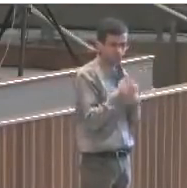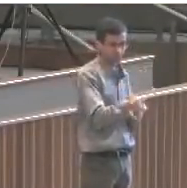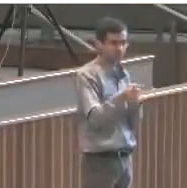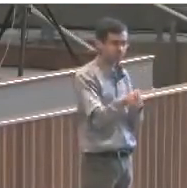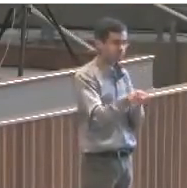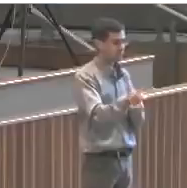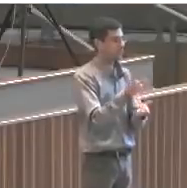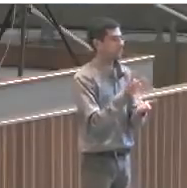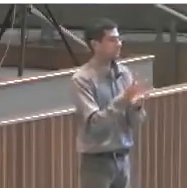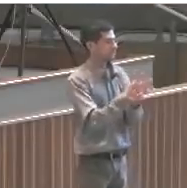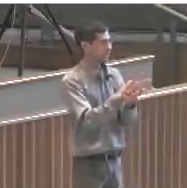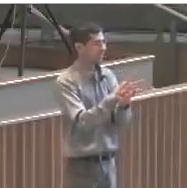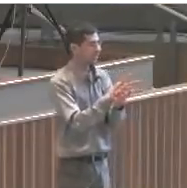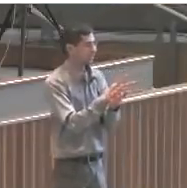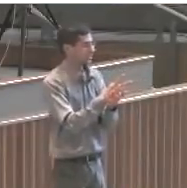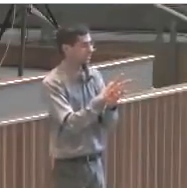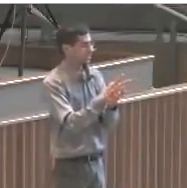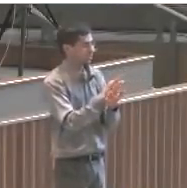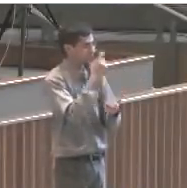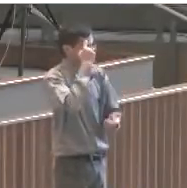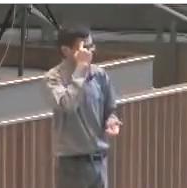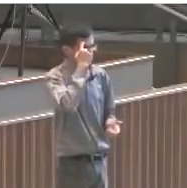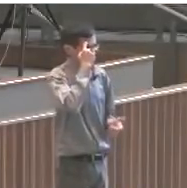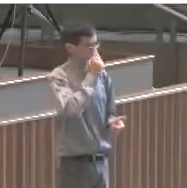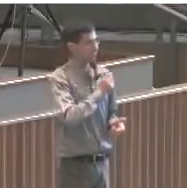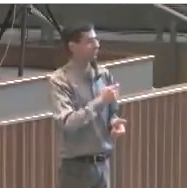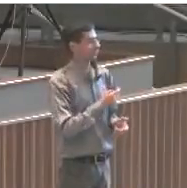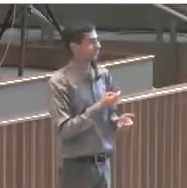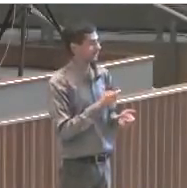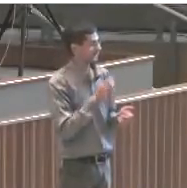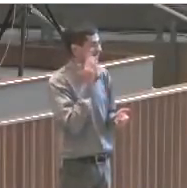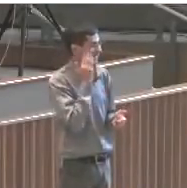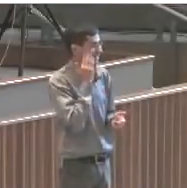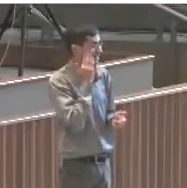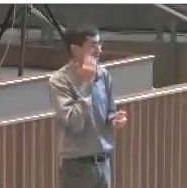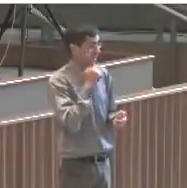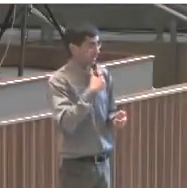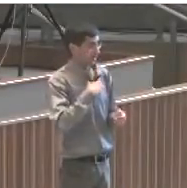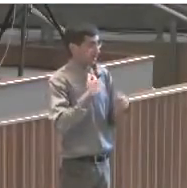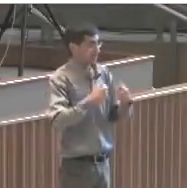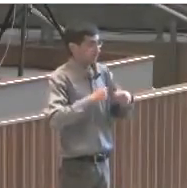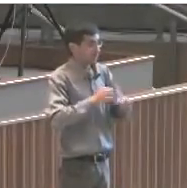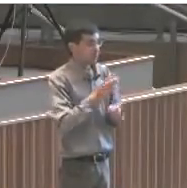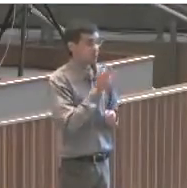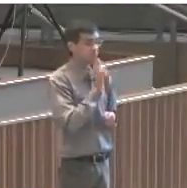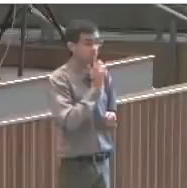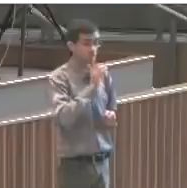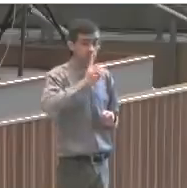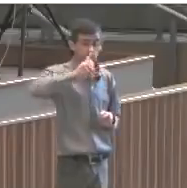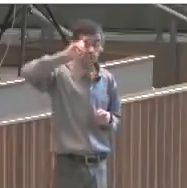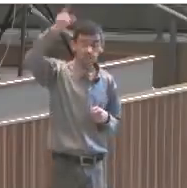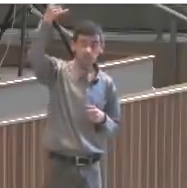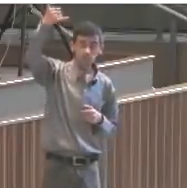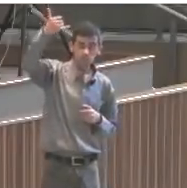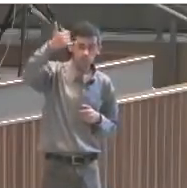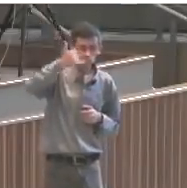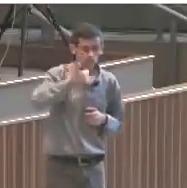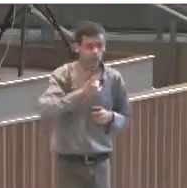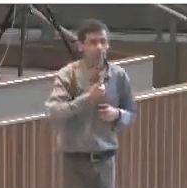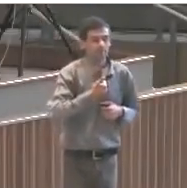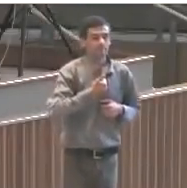ou confundir eu preciso conhecer a voz de deus posso contar uma coisa pra